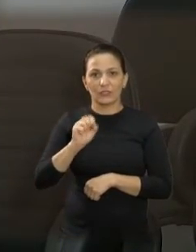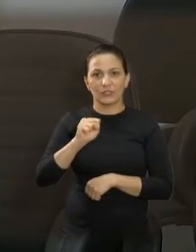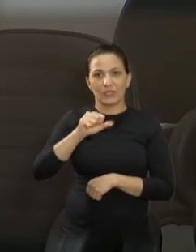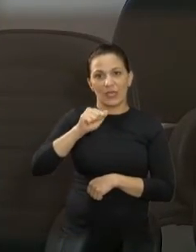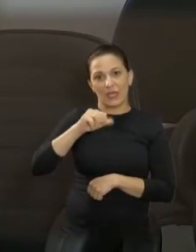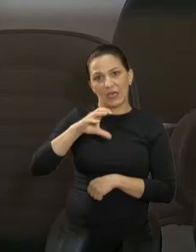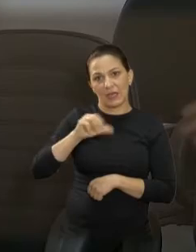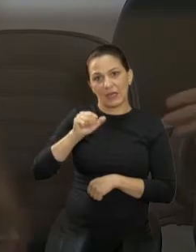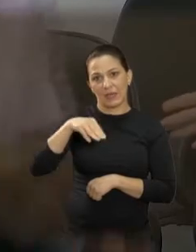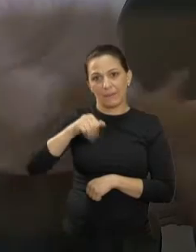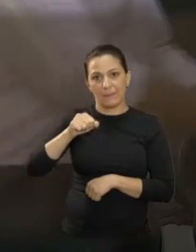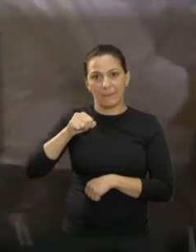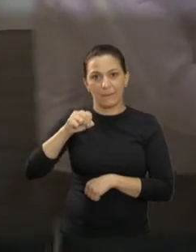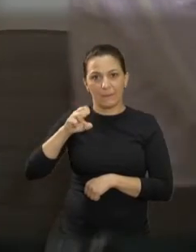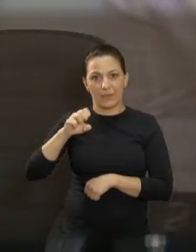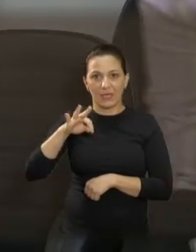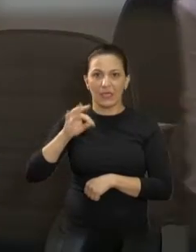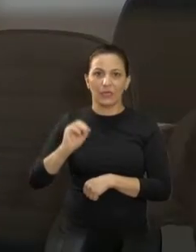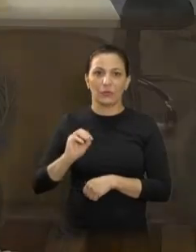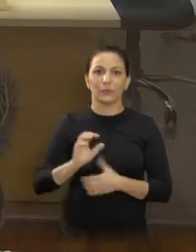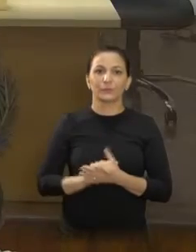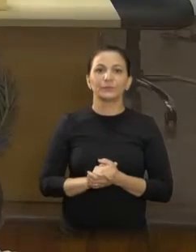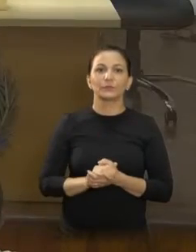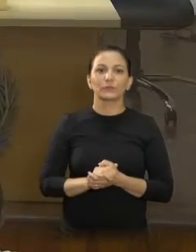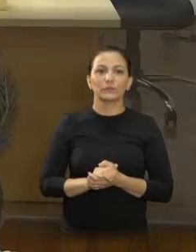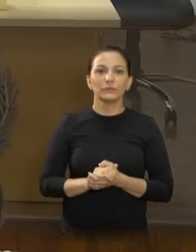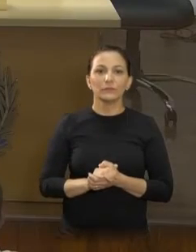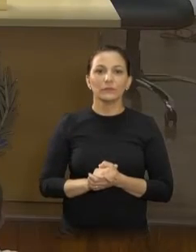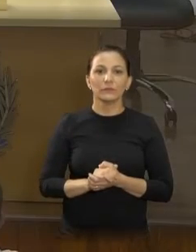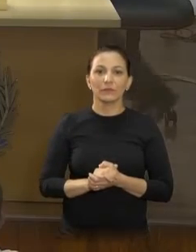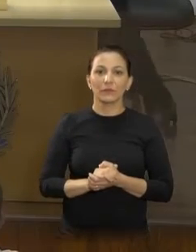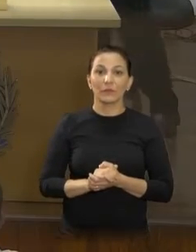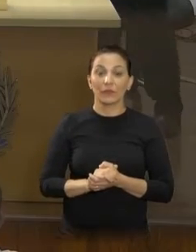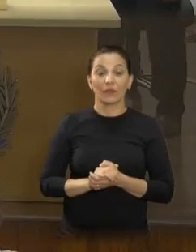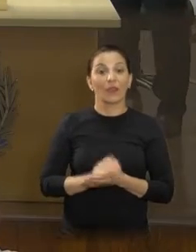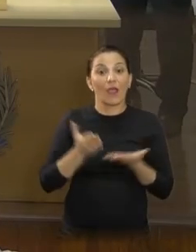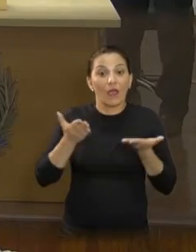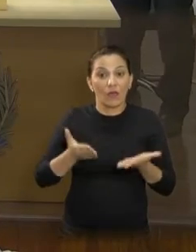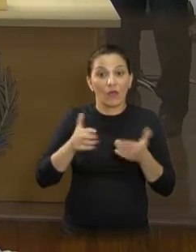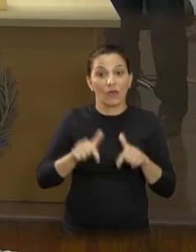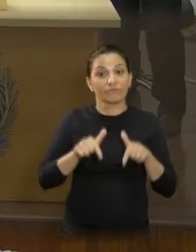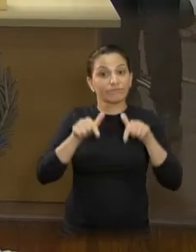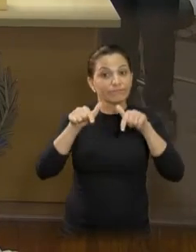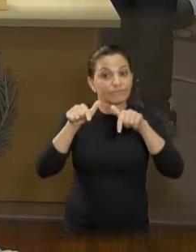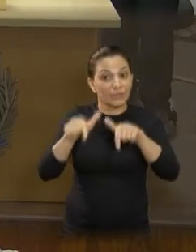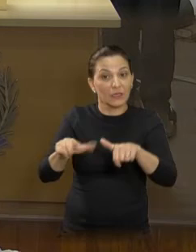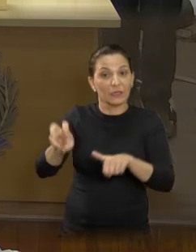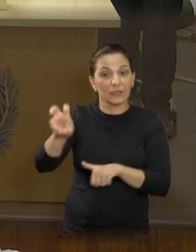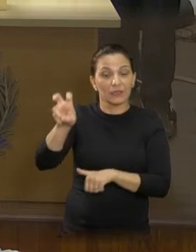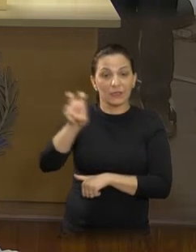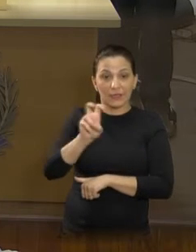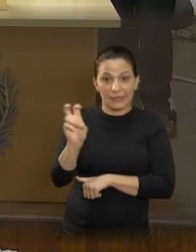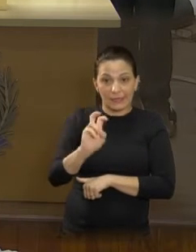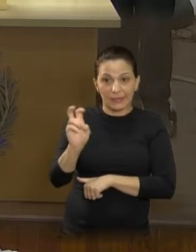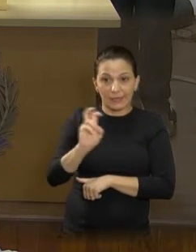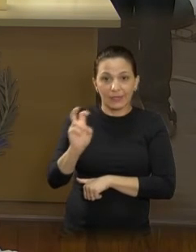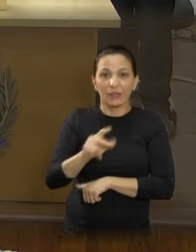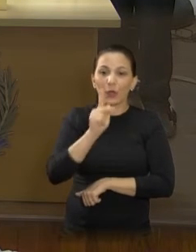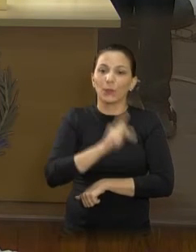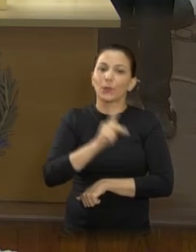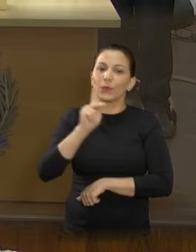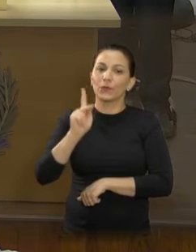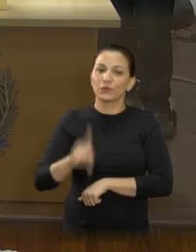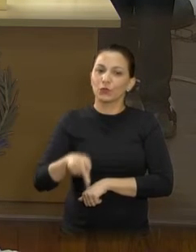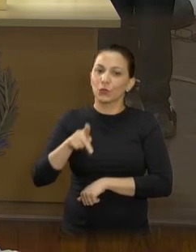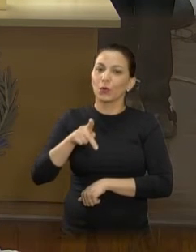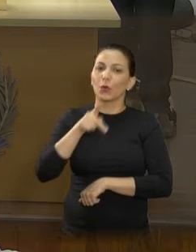E temos a honra de receber, para a entrega da 5ª Comenda do Mérito Farmacêutico, o